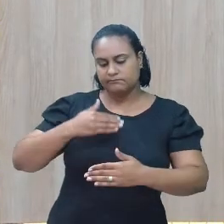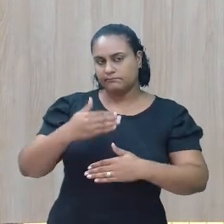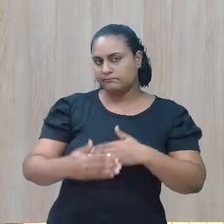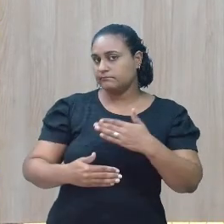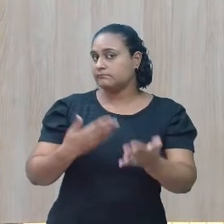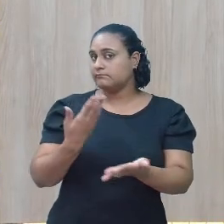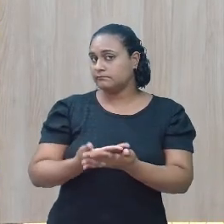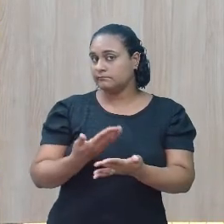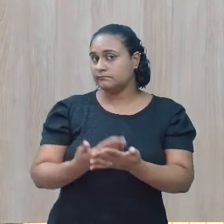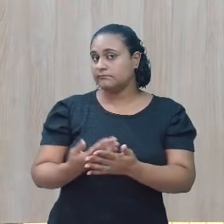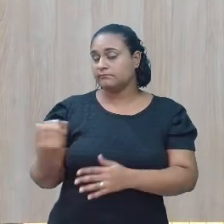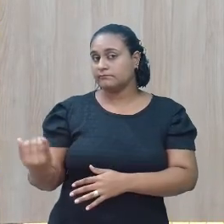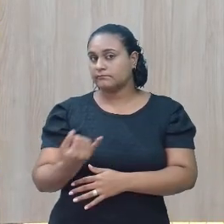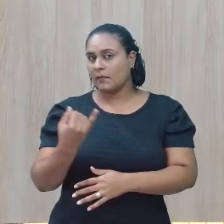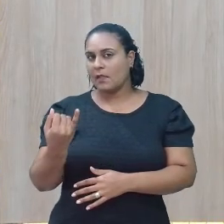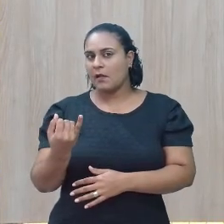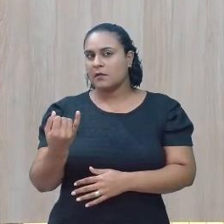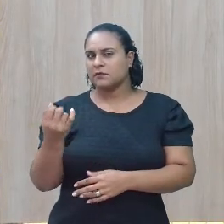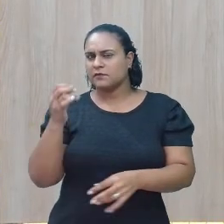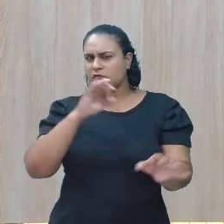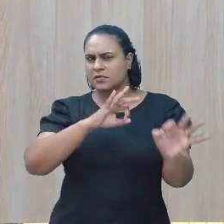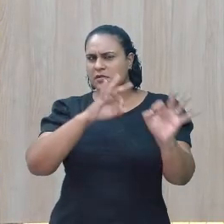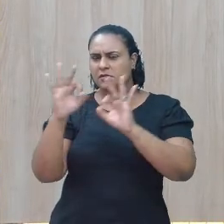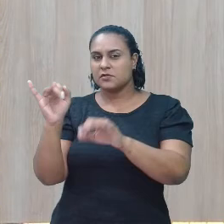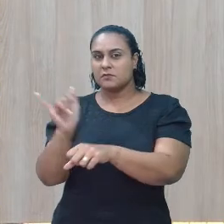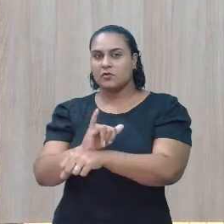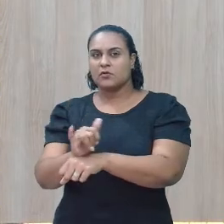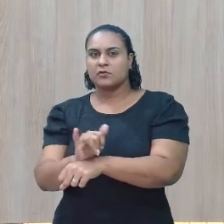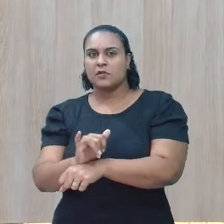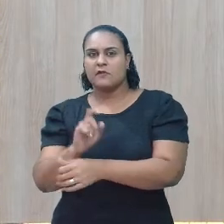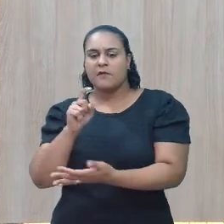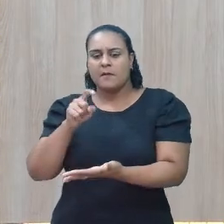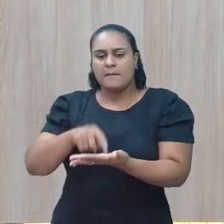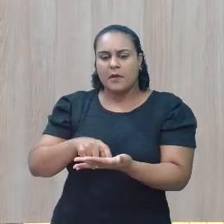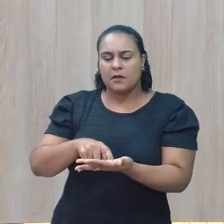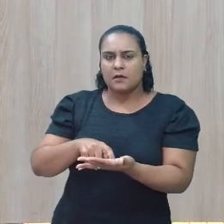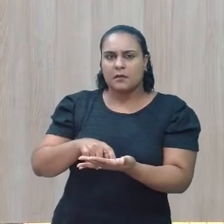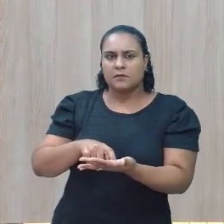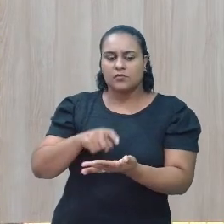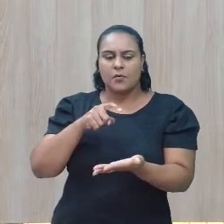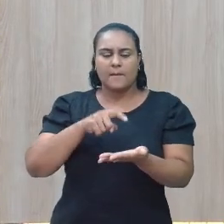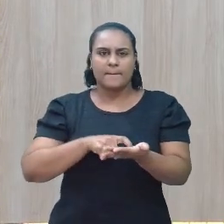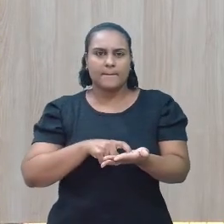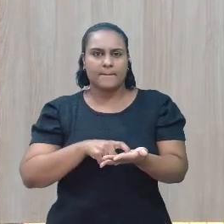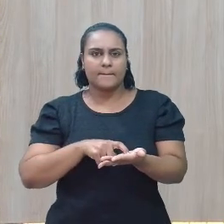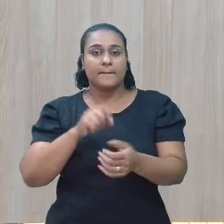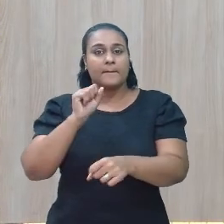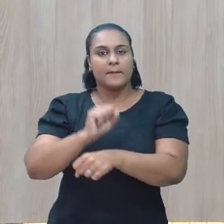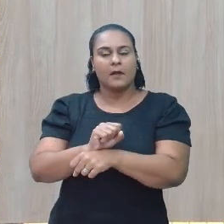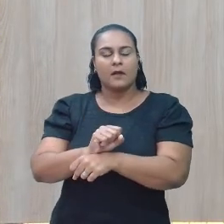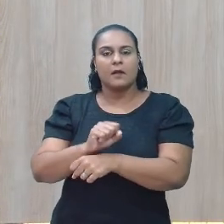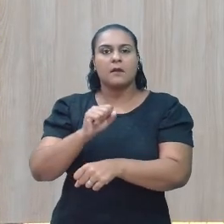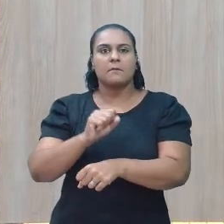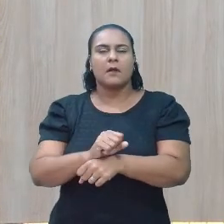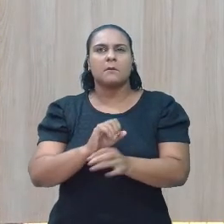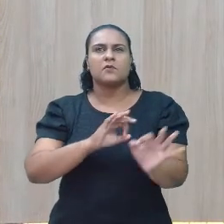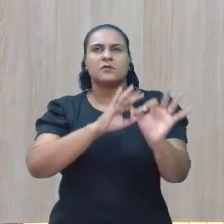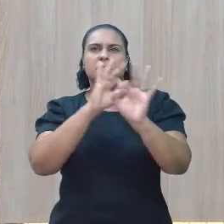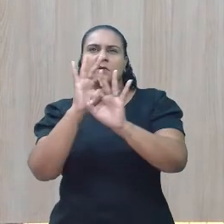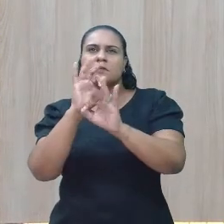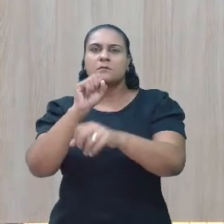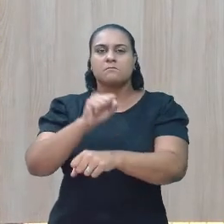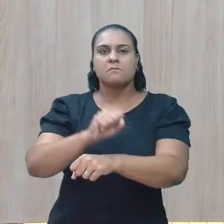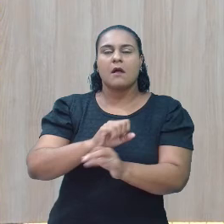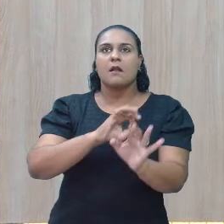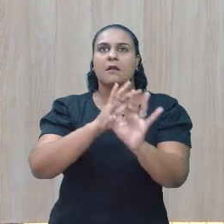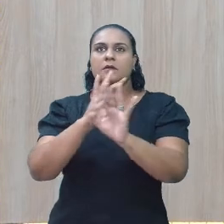é importante que quando você vê pelo YouTube, vai pausando em cada uma das etapas para você conseguir ir compreendendo cada